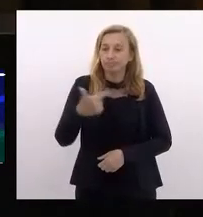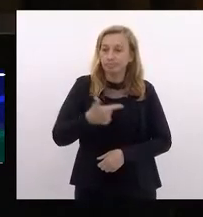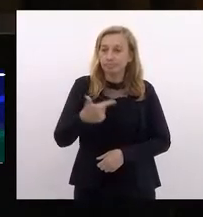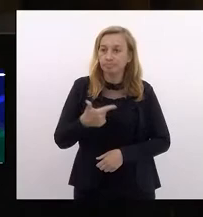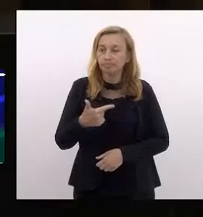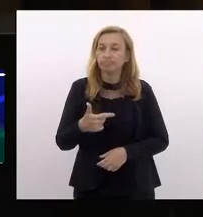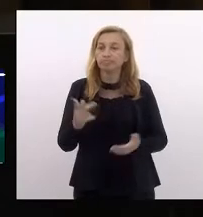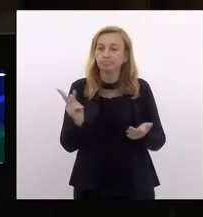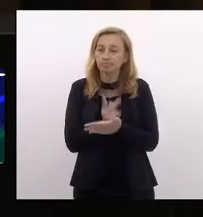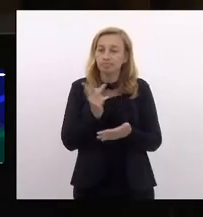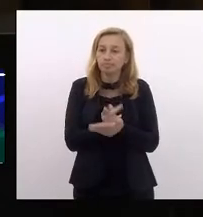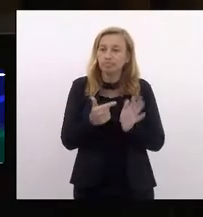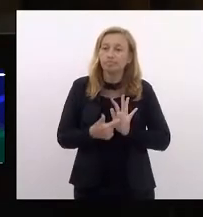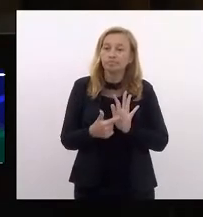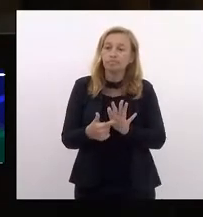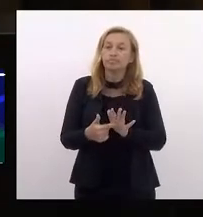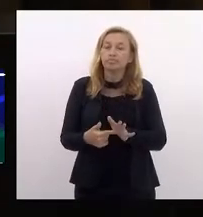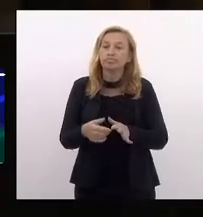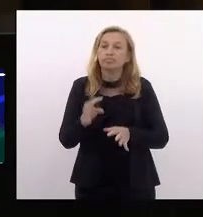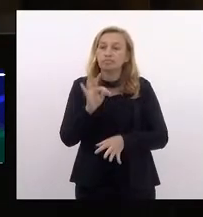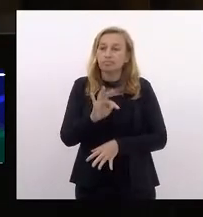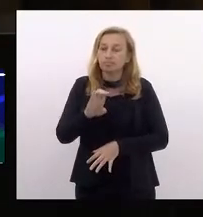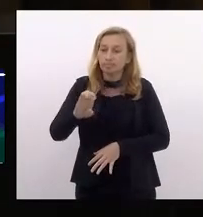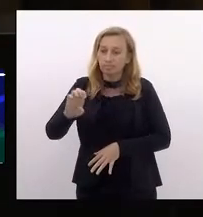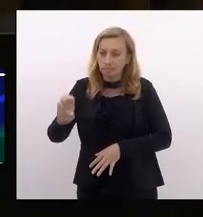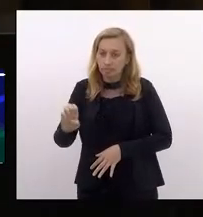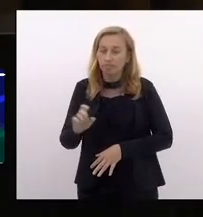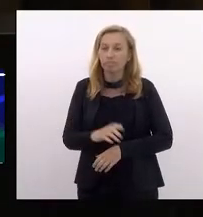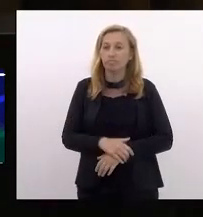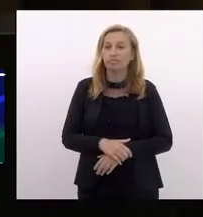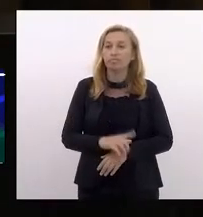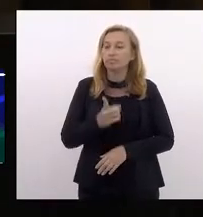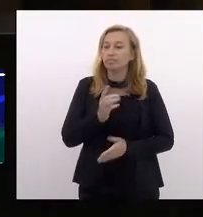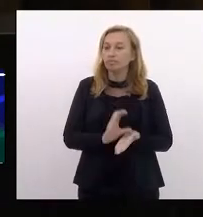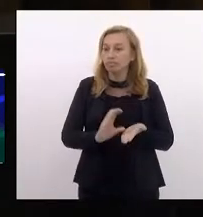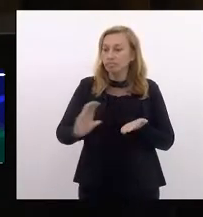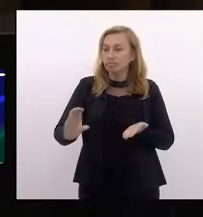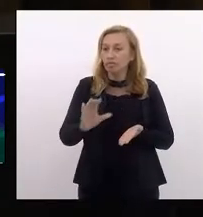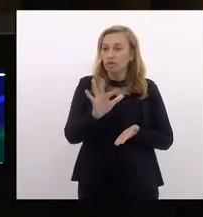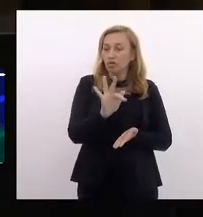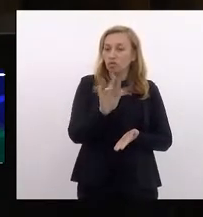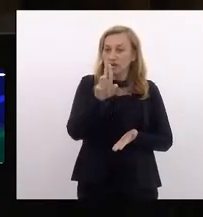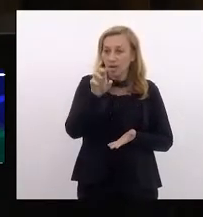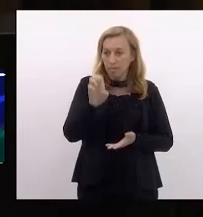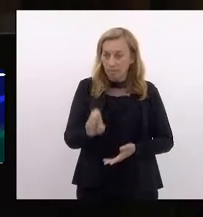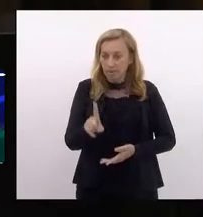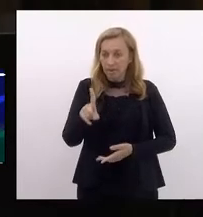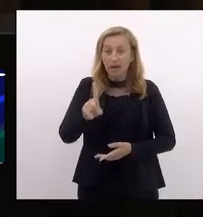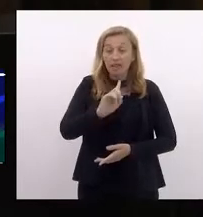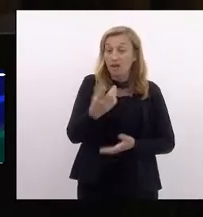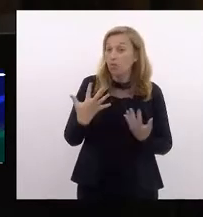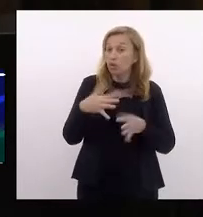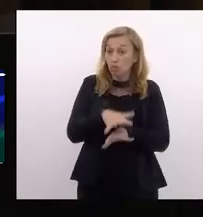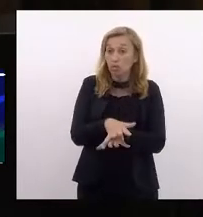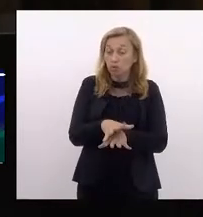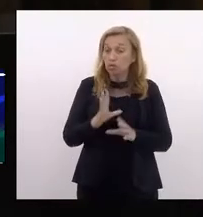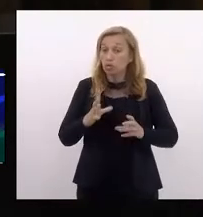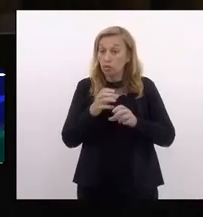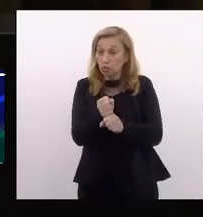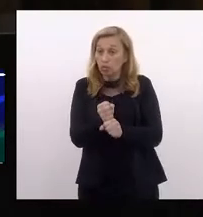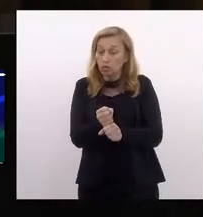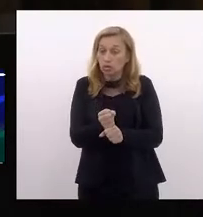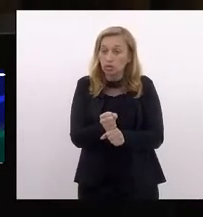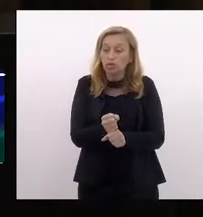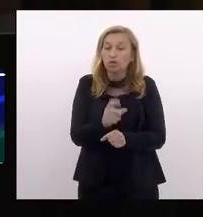segunda irregularidade apontada pelo TC ela não não repasse ao fundeb a não inclusão na base de cálculo